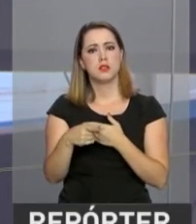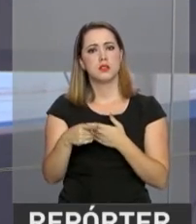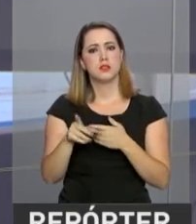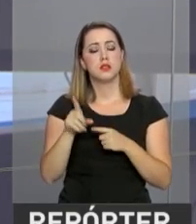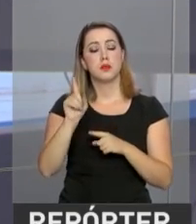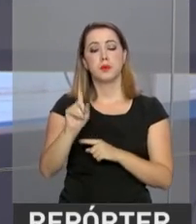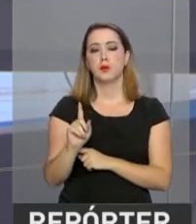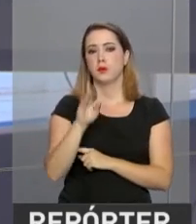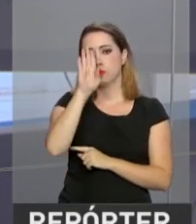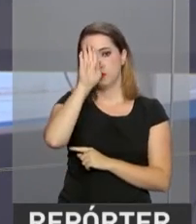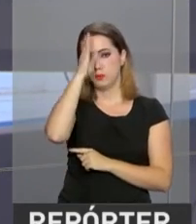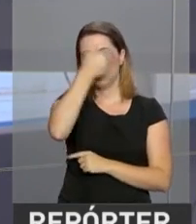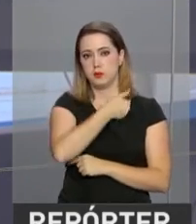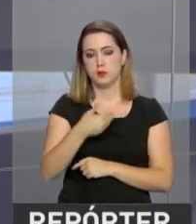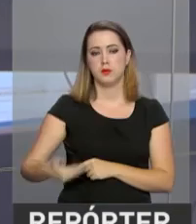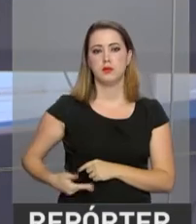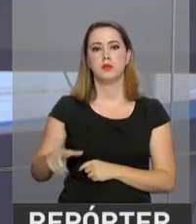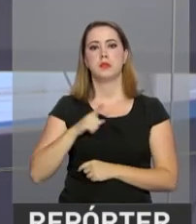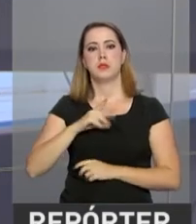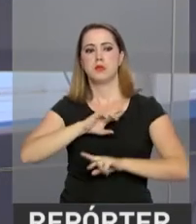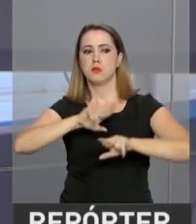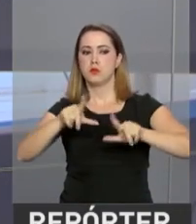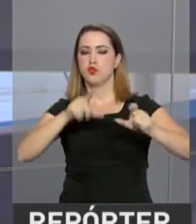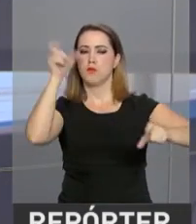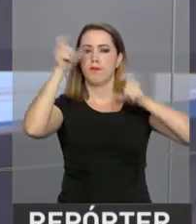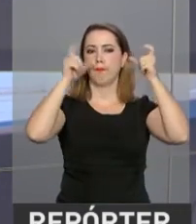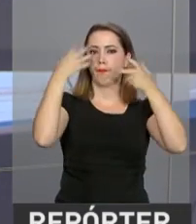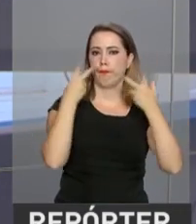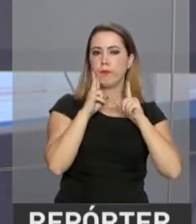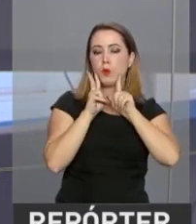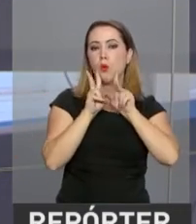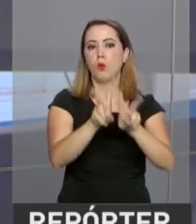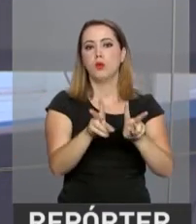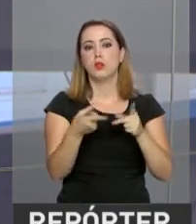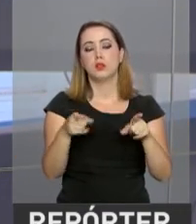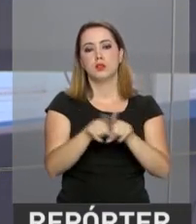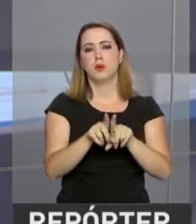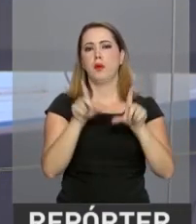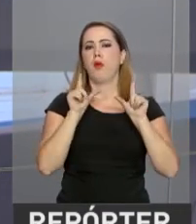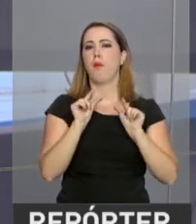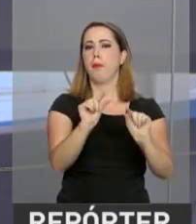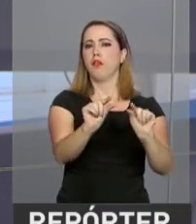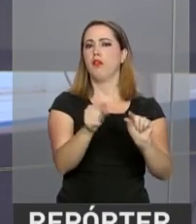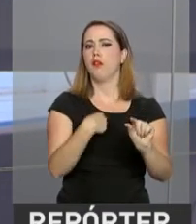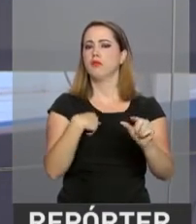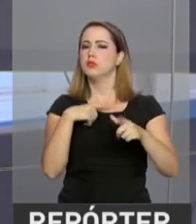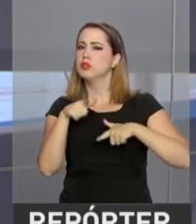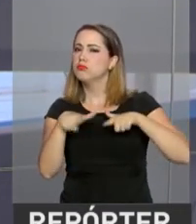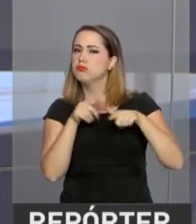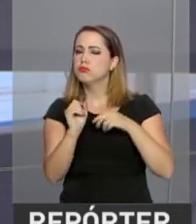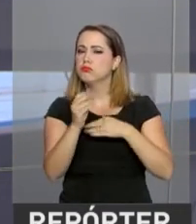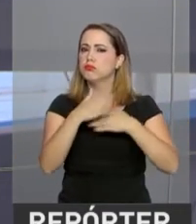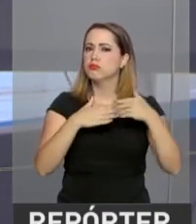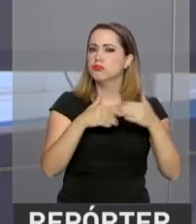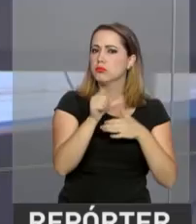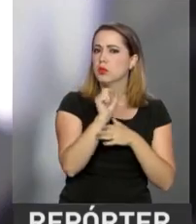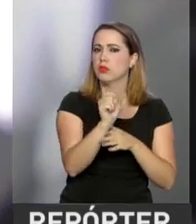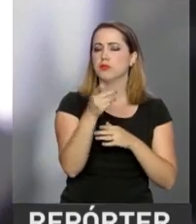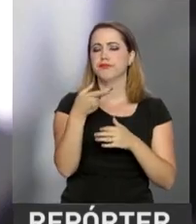governo e tem muita gente de olho, não só nos grandes atos de corrupção, mas também em pequenos gestos que prejudicam o